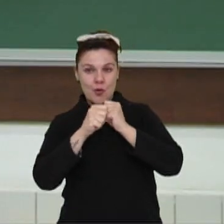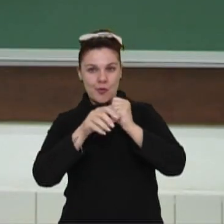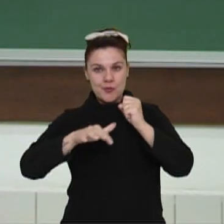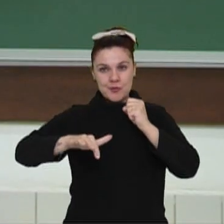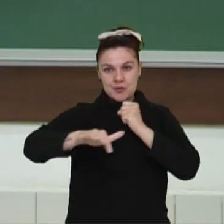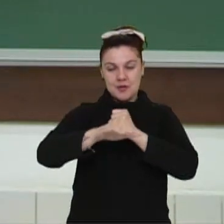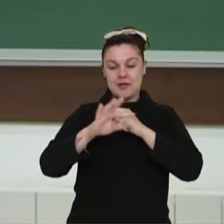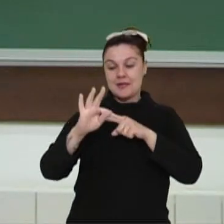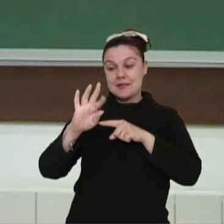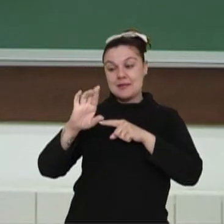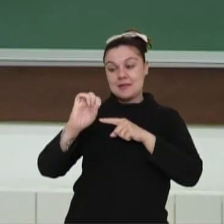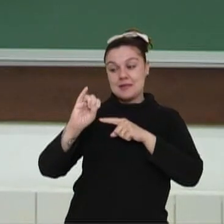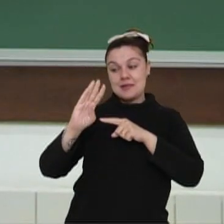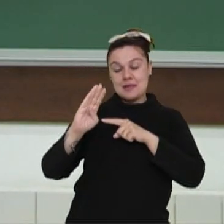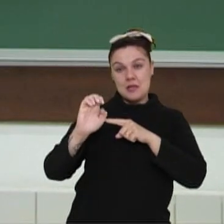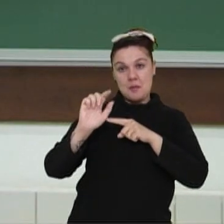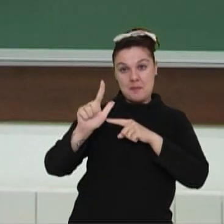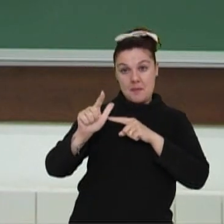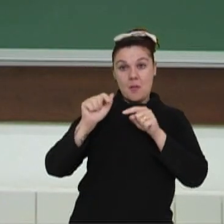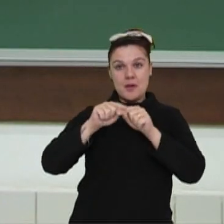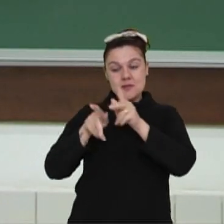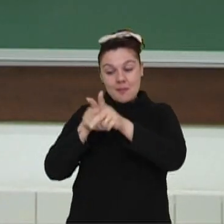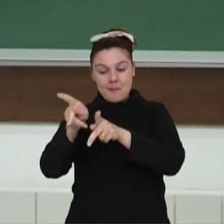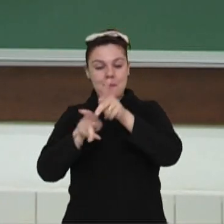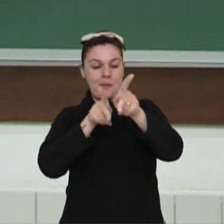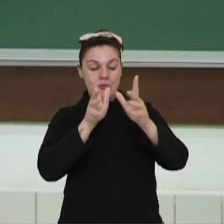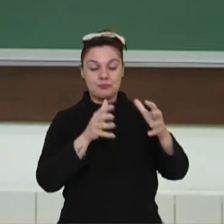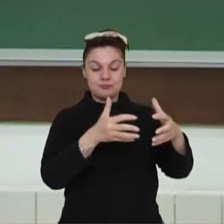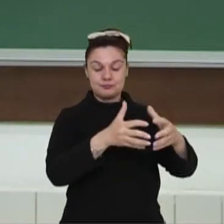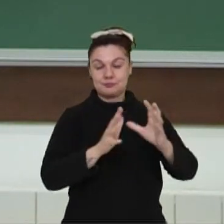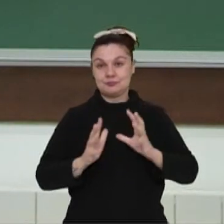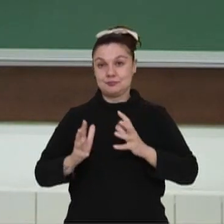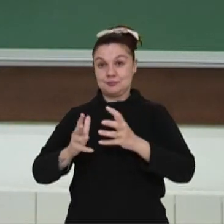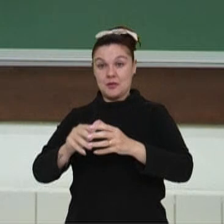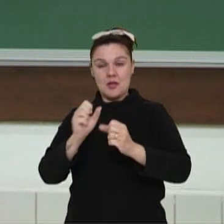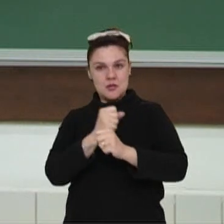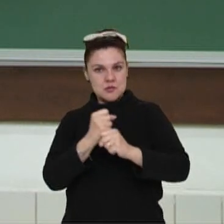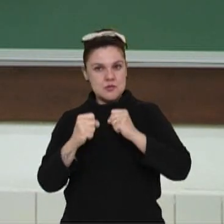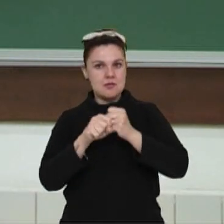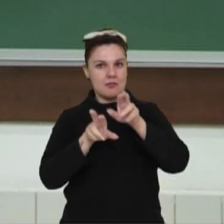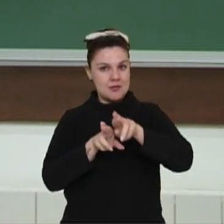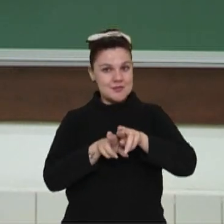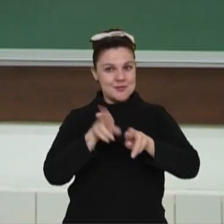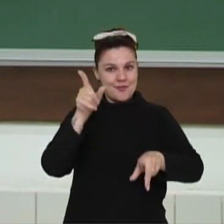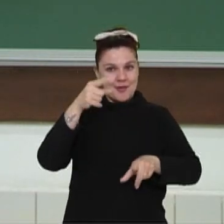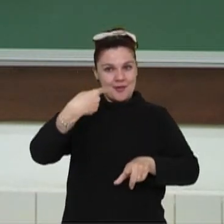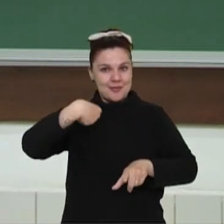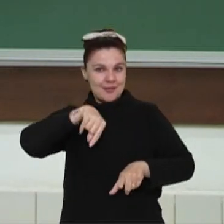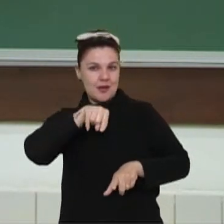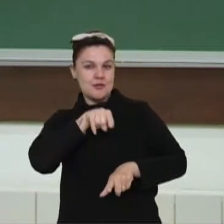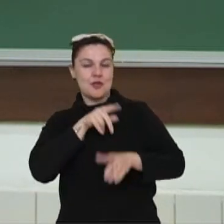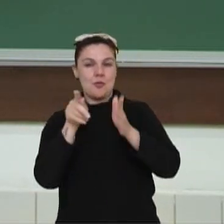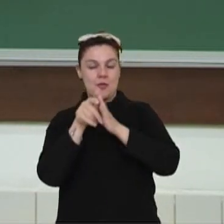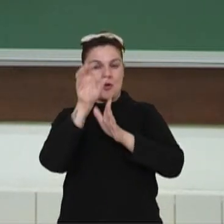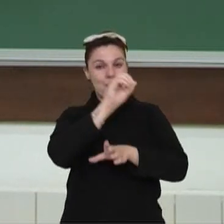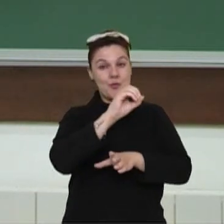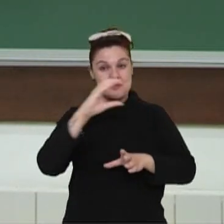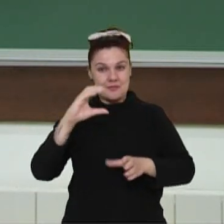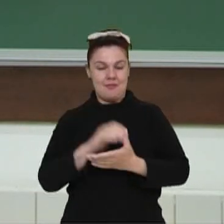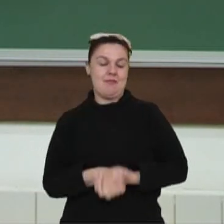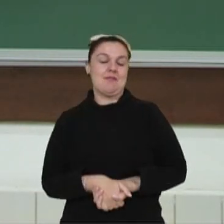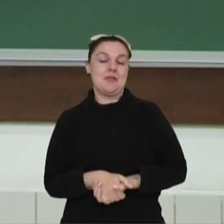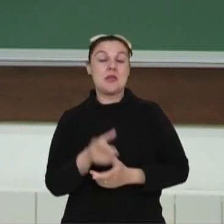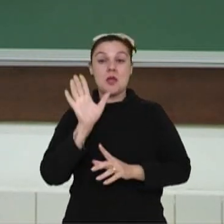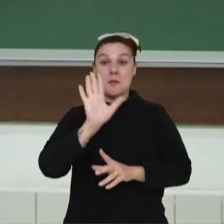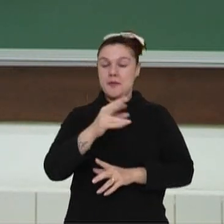usando esse termo, sociedades tribais, para caracterizar, né, umas sociedades que são diferentes das sociedades ocidentais e tal. Mas